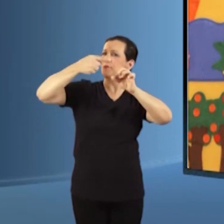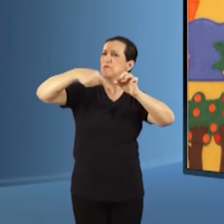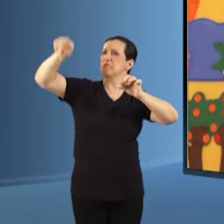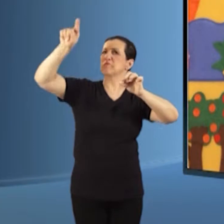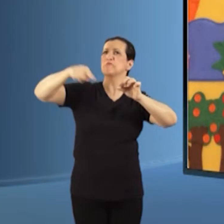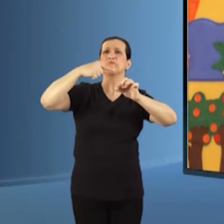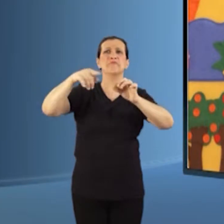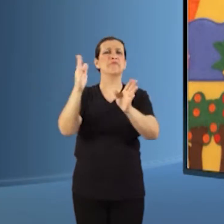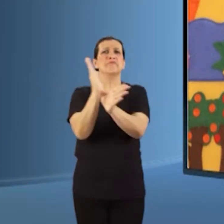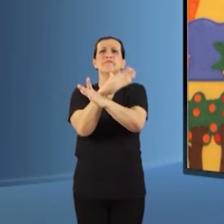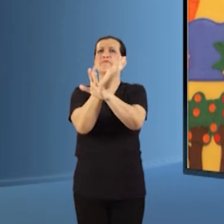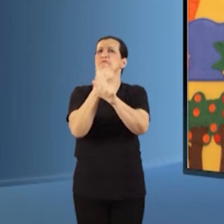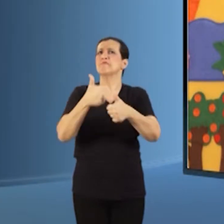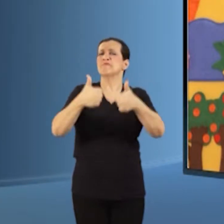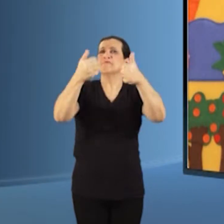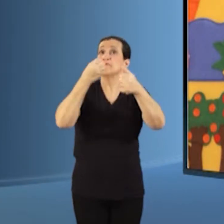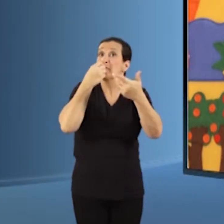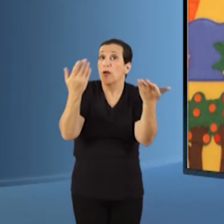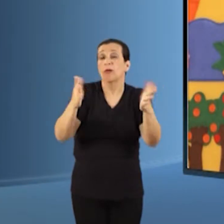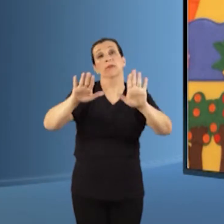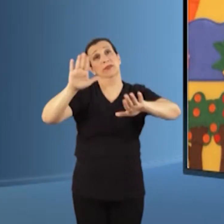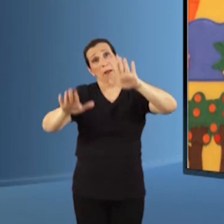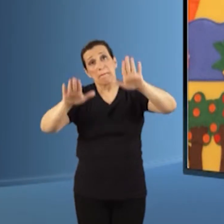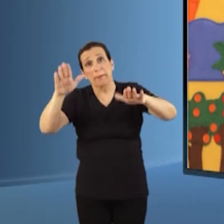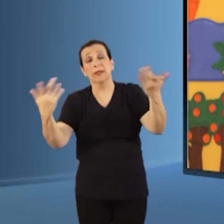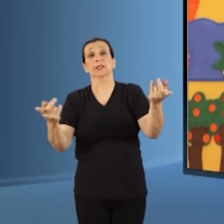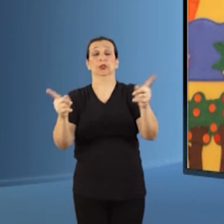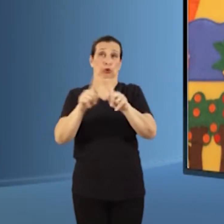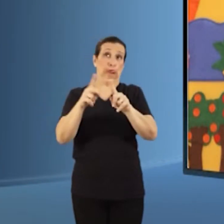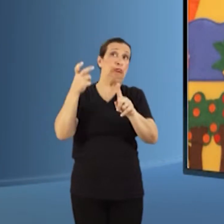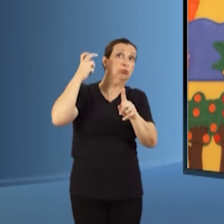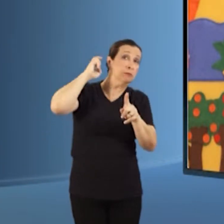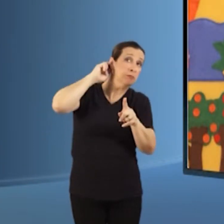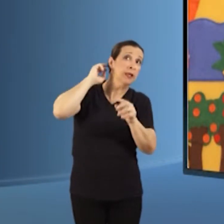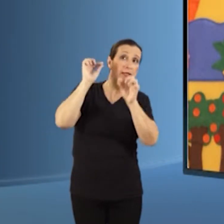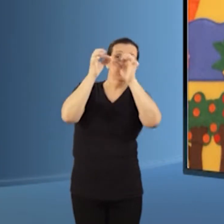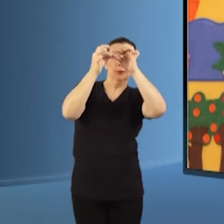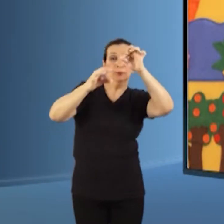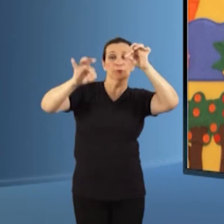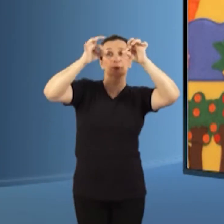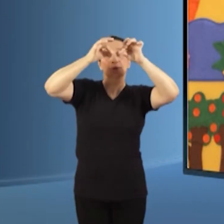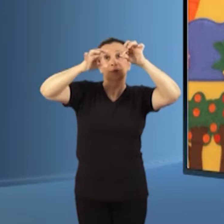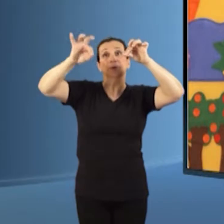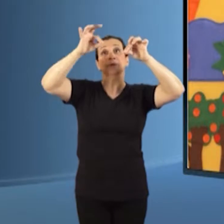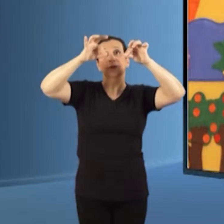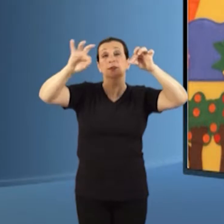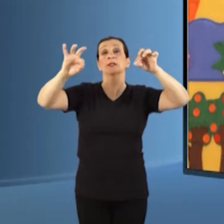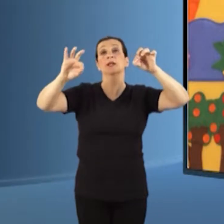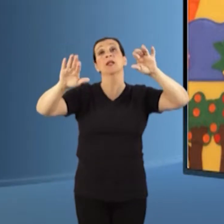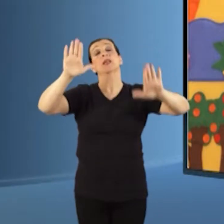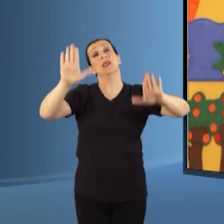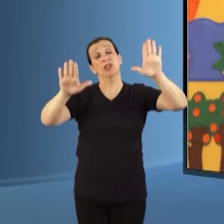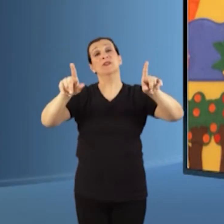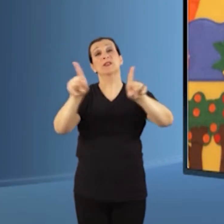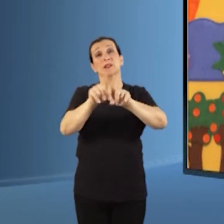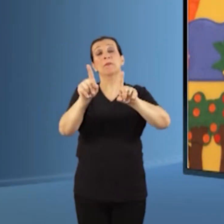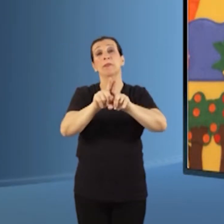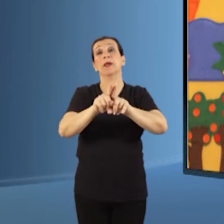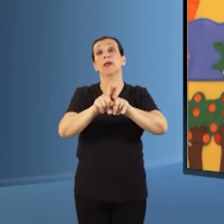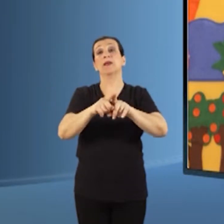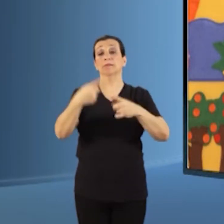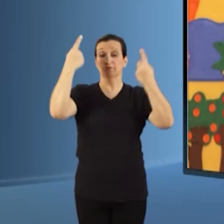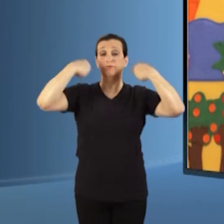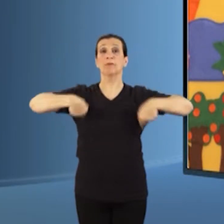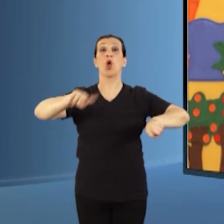passagem de corrente na parte eletrônica do eletrodo, do implante. E ela varia às vezes com